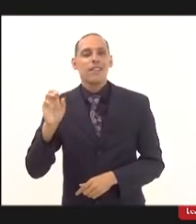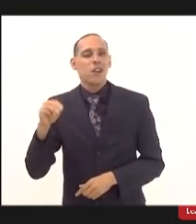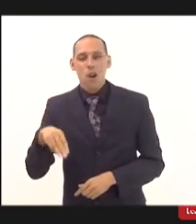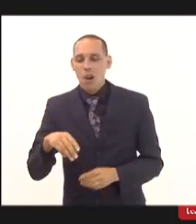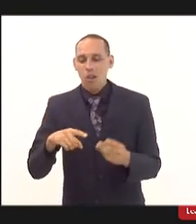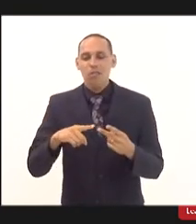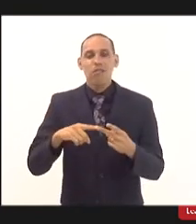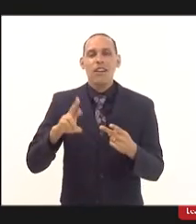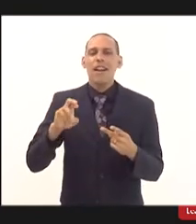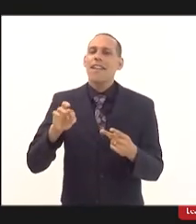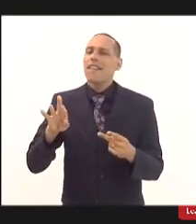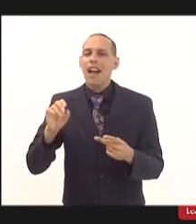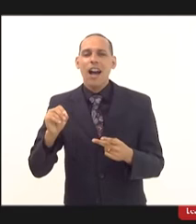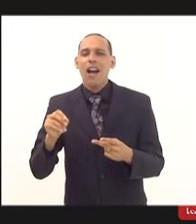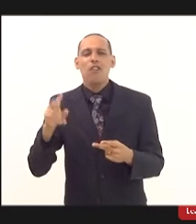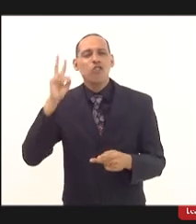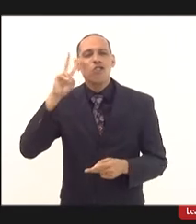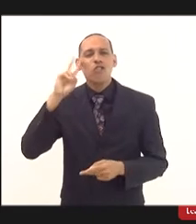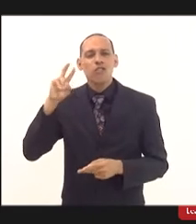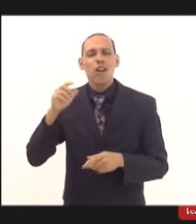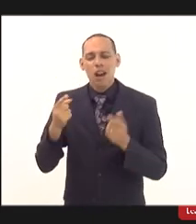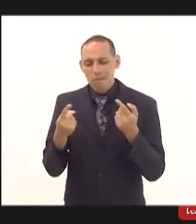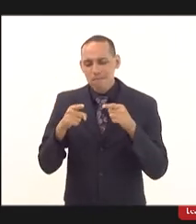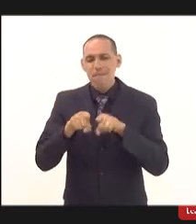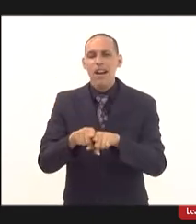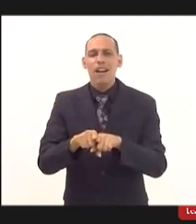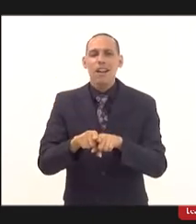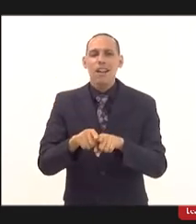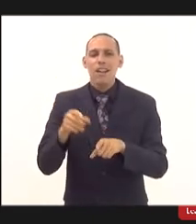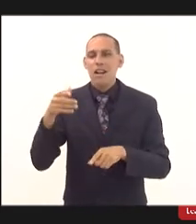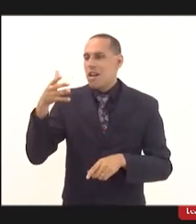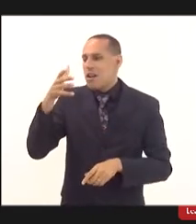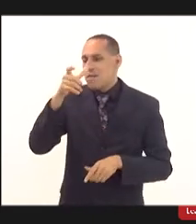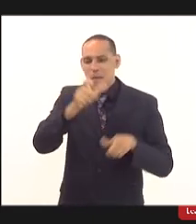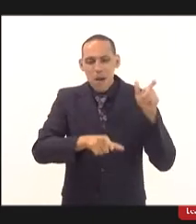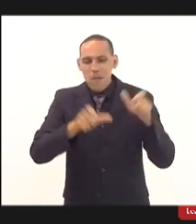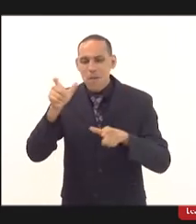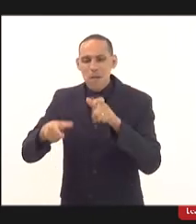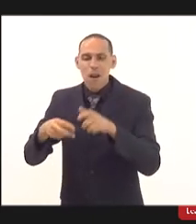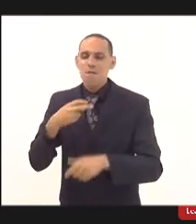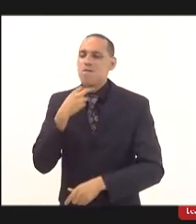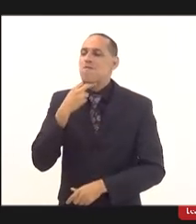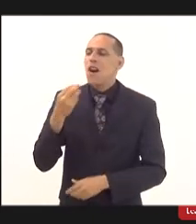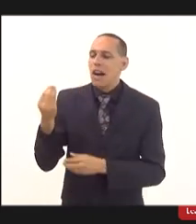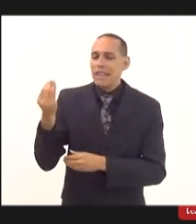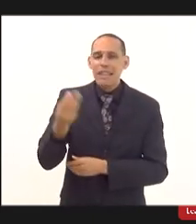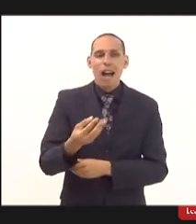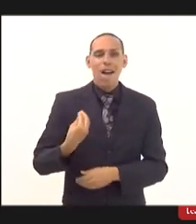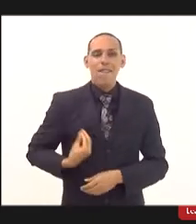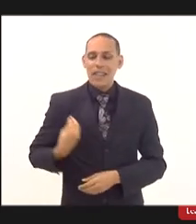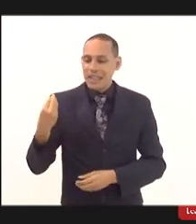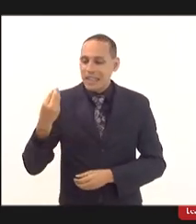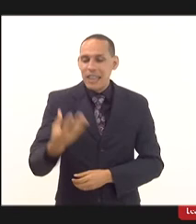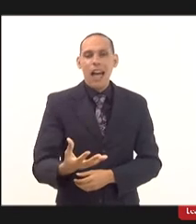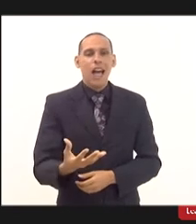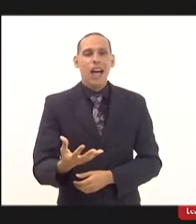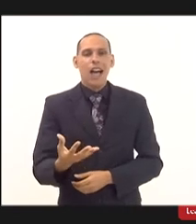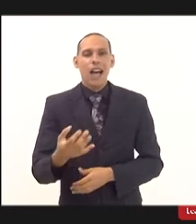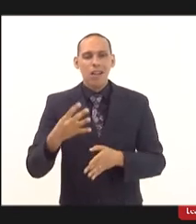Renato todos aqueles que deram voz vida a essa resistência